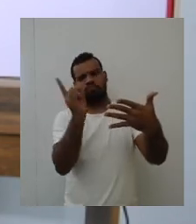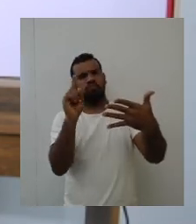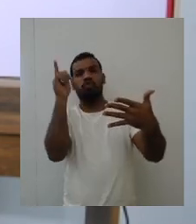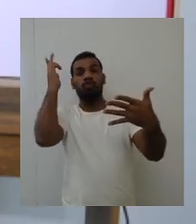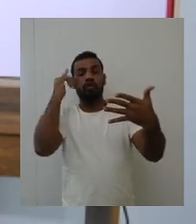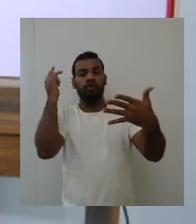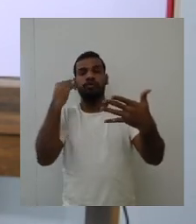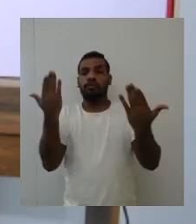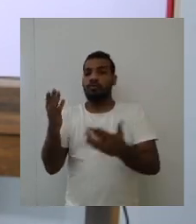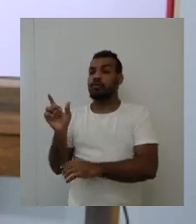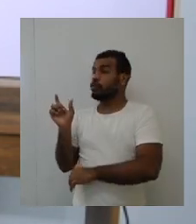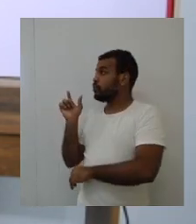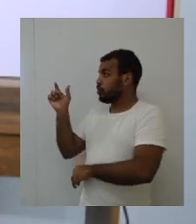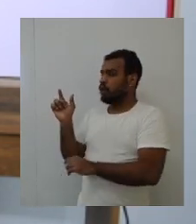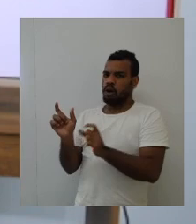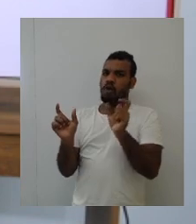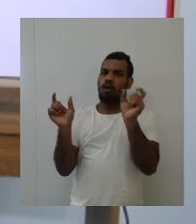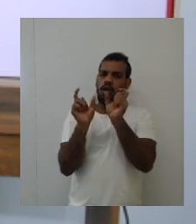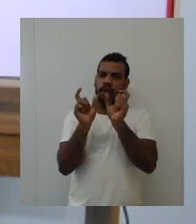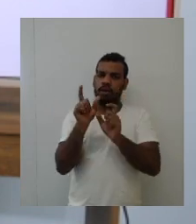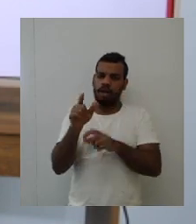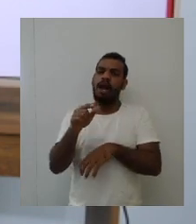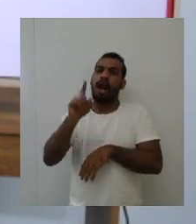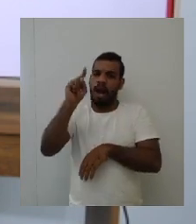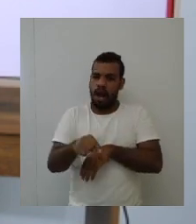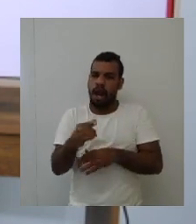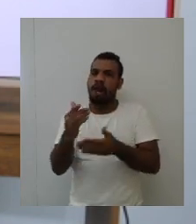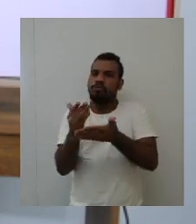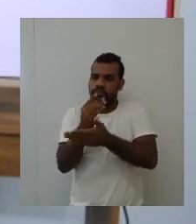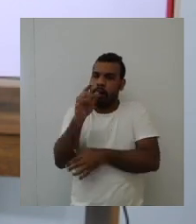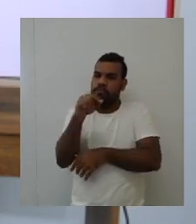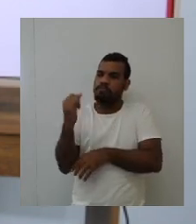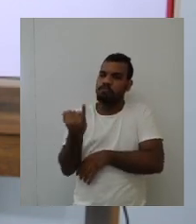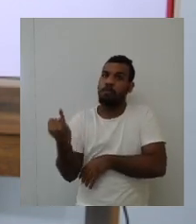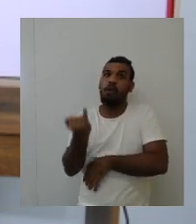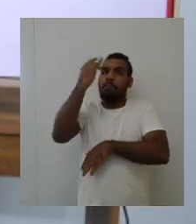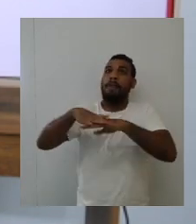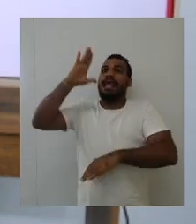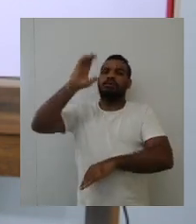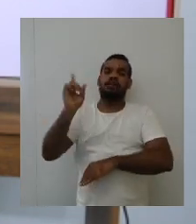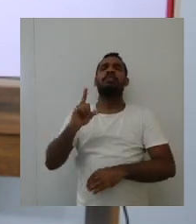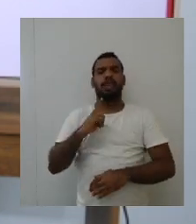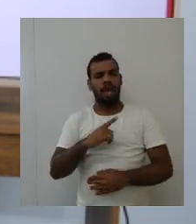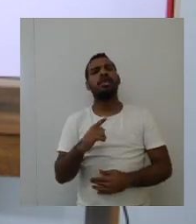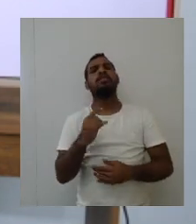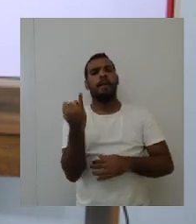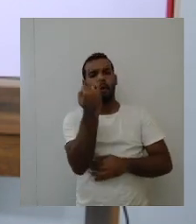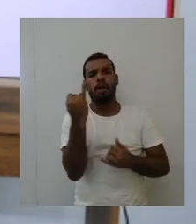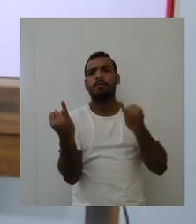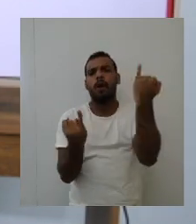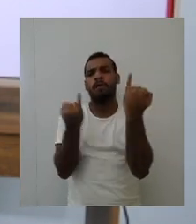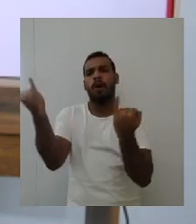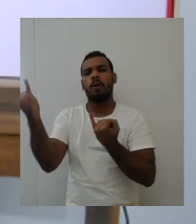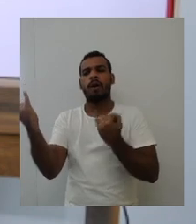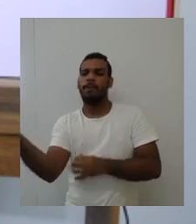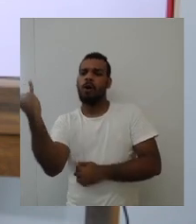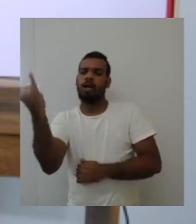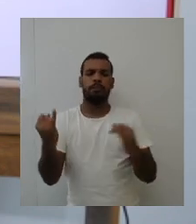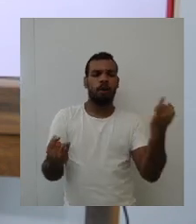importância, não vou dizer a importância considerando tudo não, né? É uma das importâncias, digamos assim, dos